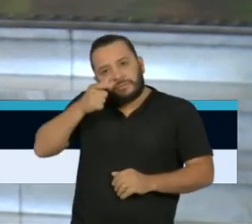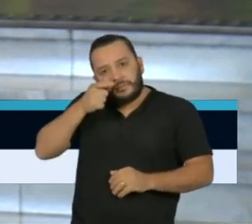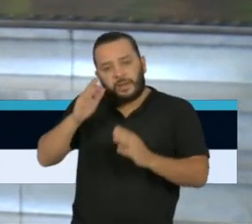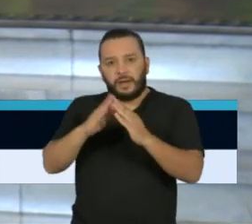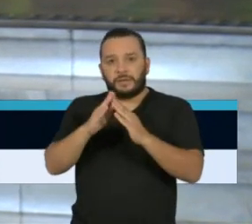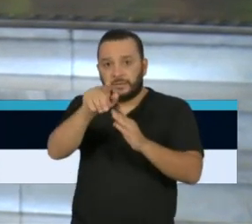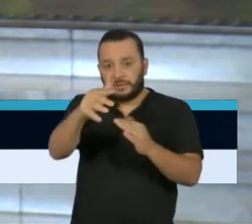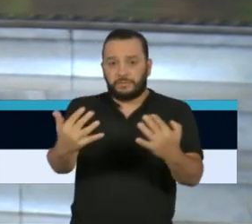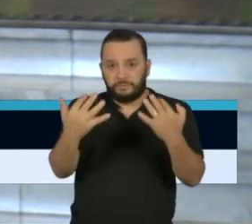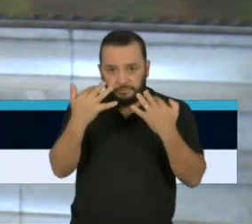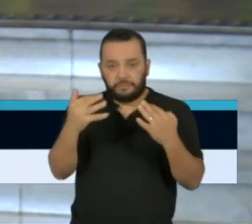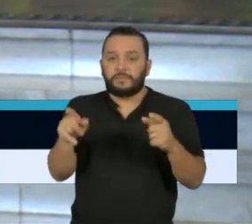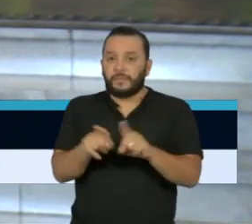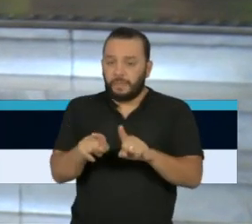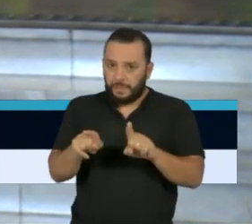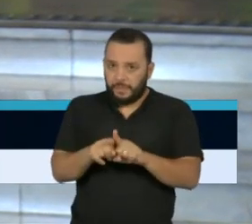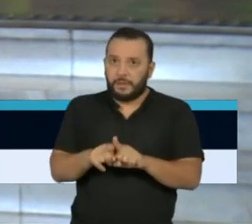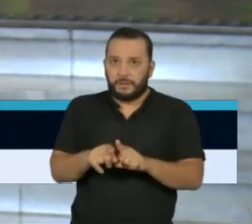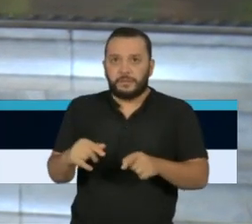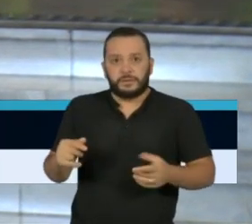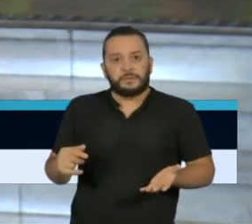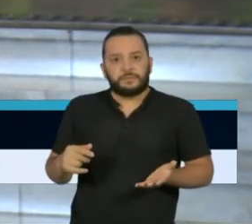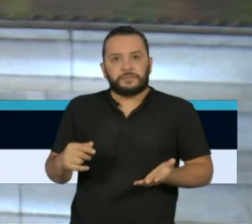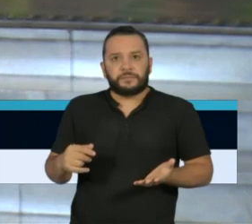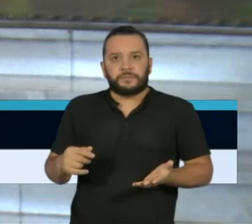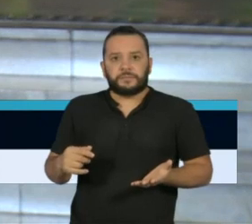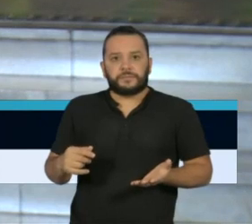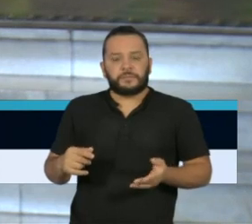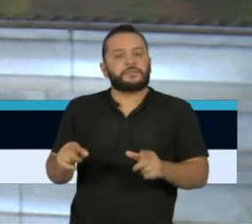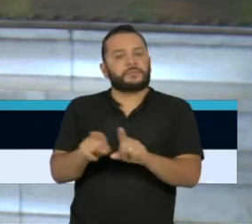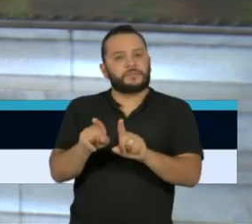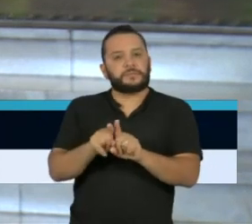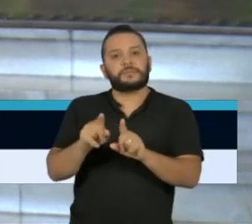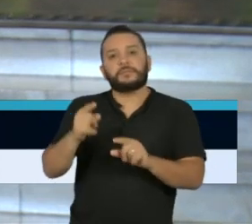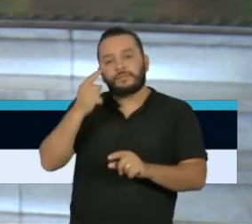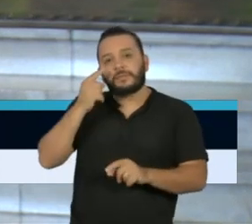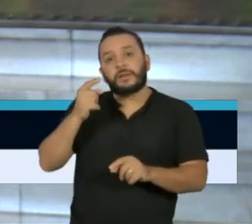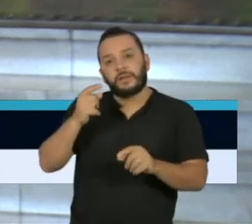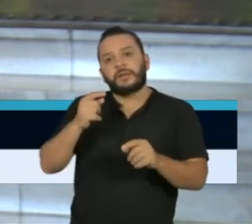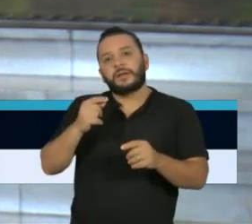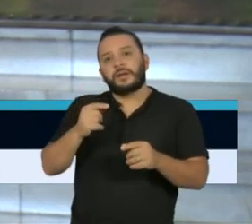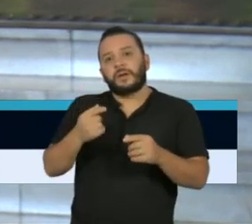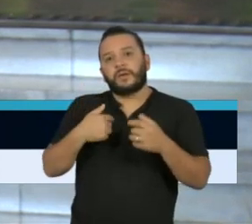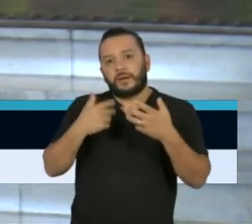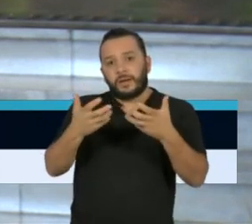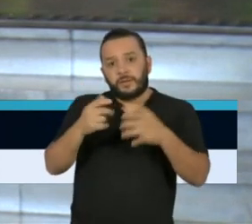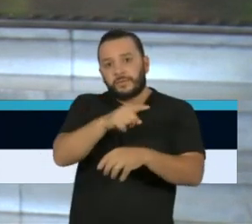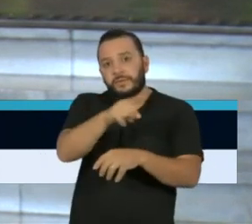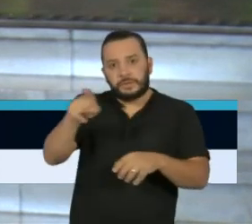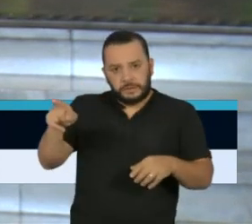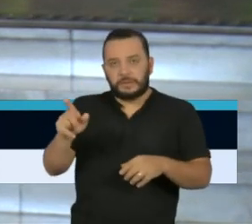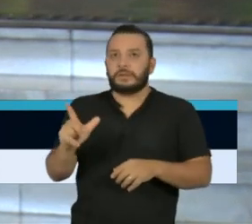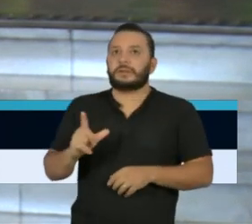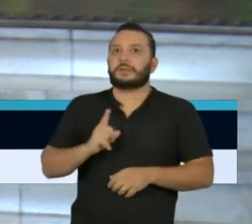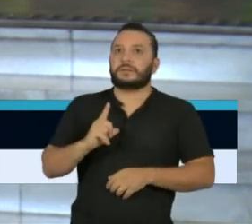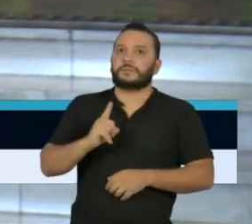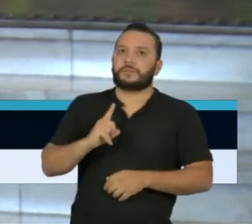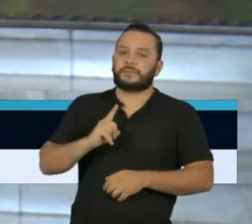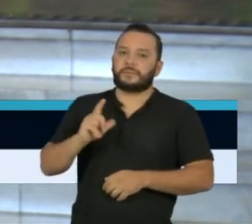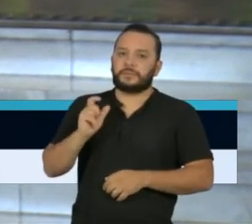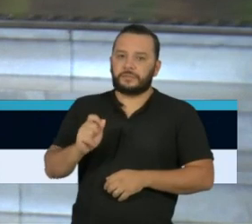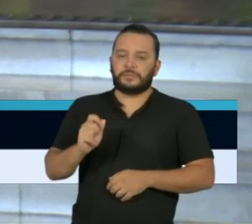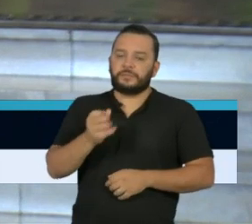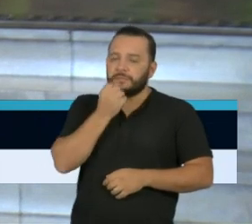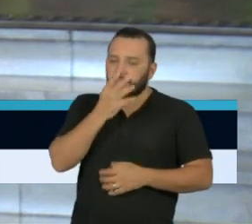nos assistindo, nos ouvindo e nos lerá em seguida, desejar que possam ter uma